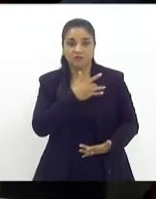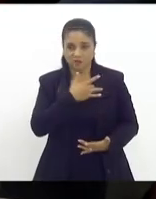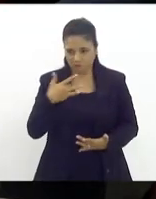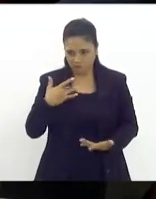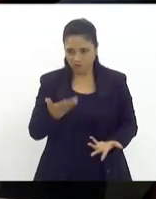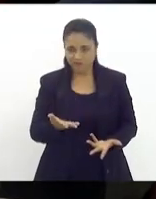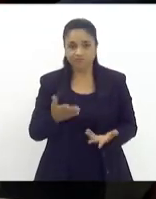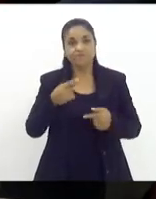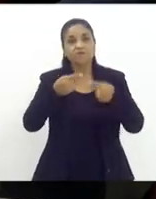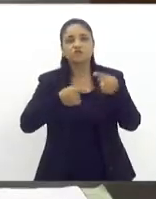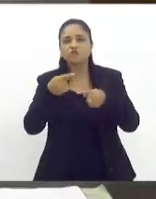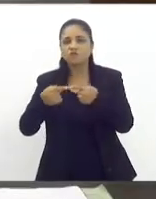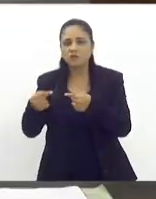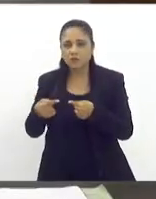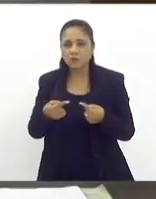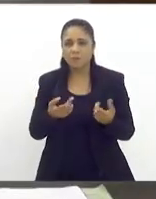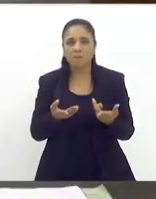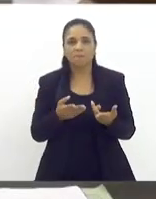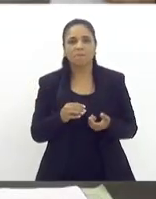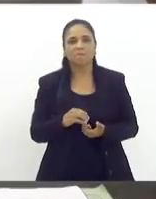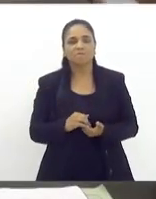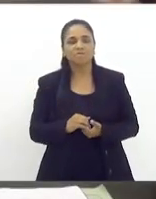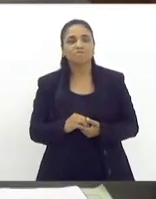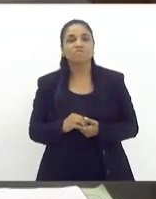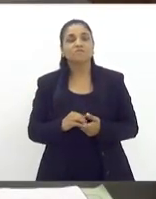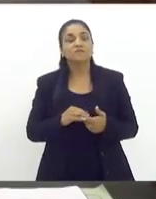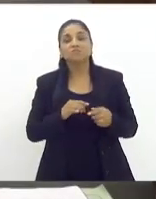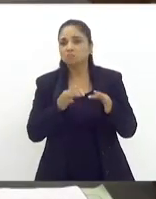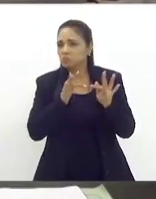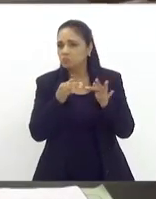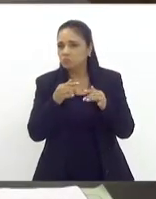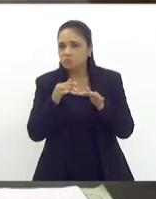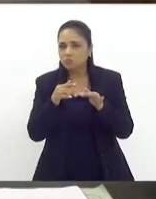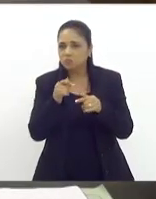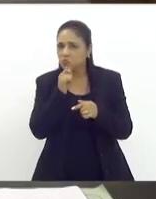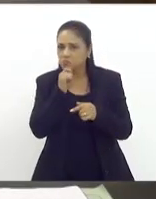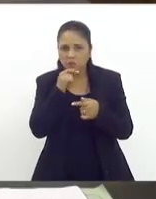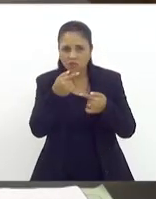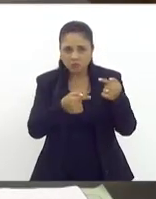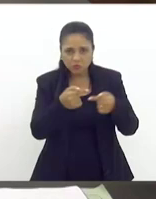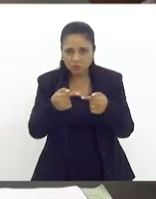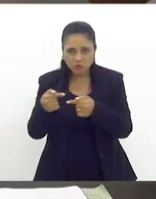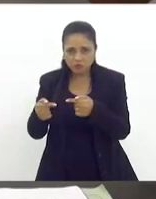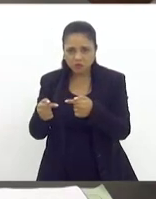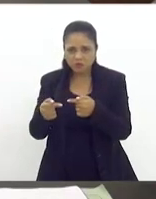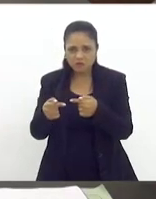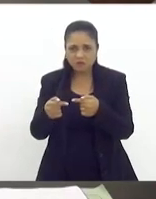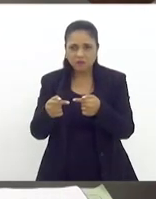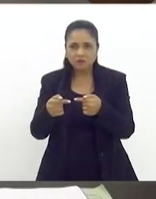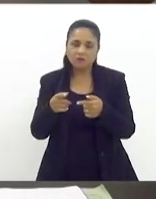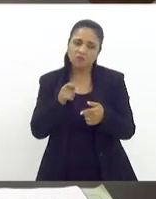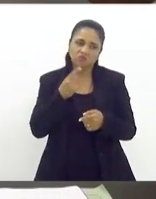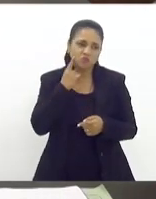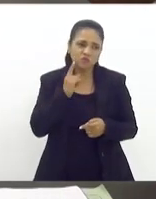Em discussão. Não havendo quem queira discutir, na verdade não sei se vou discutir, mas vou fazer só um adendo.